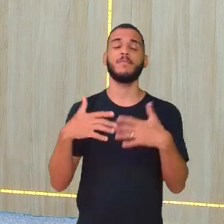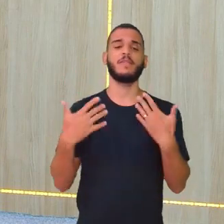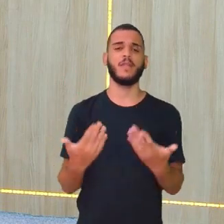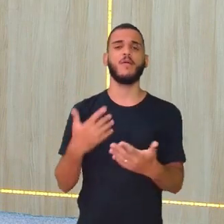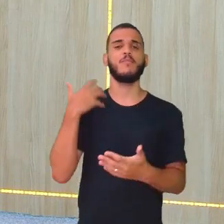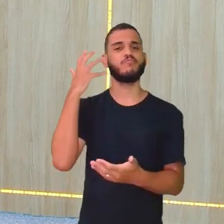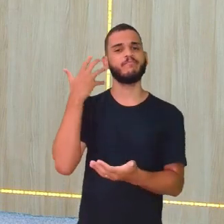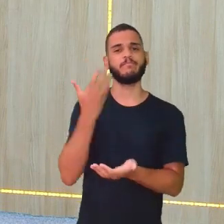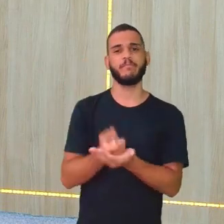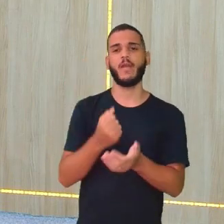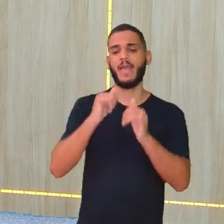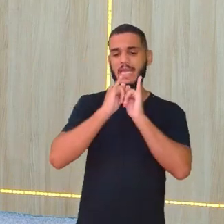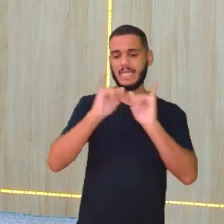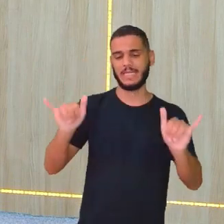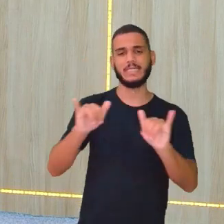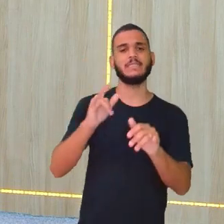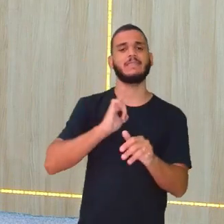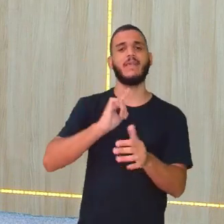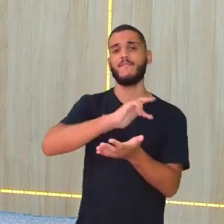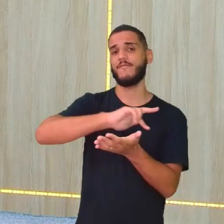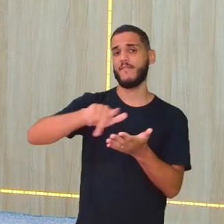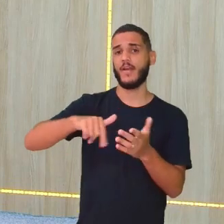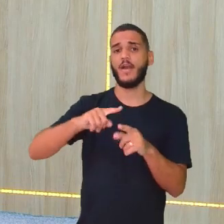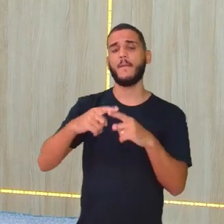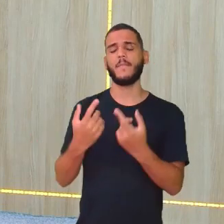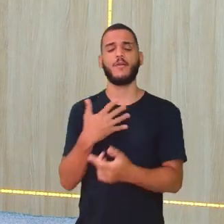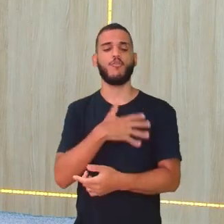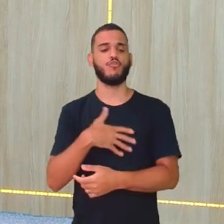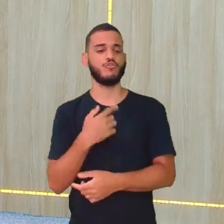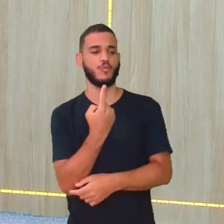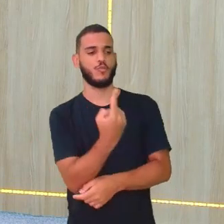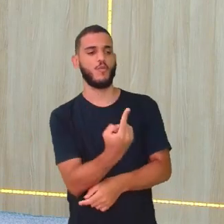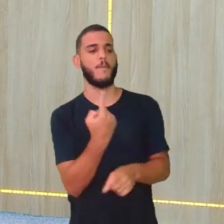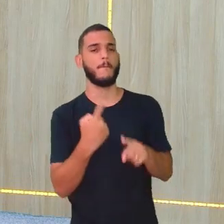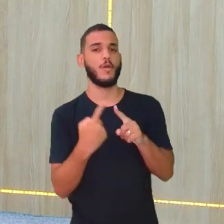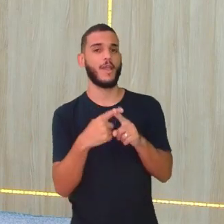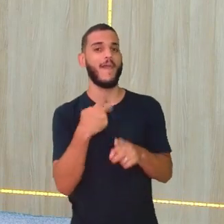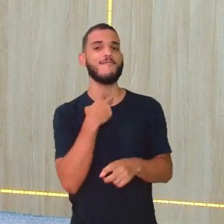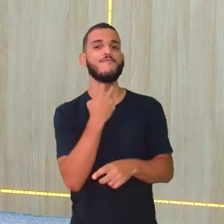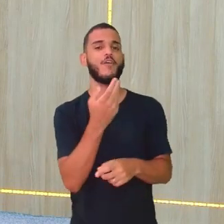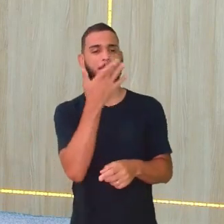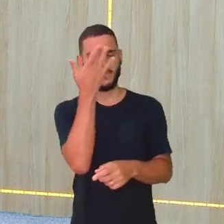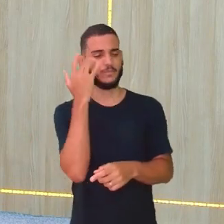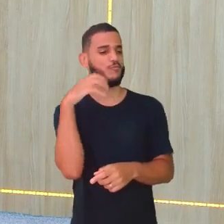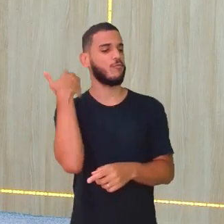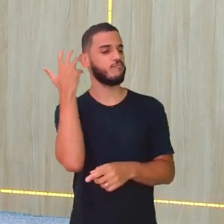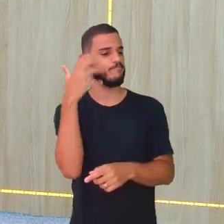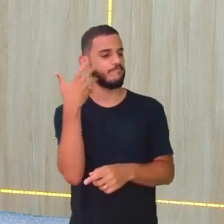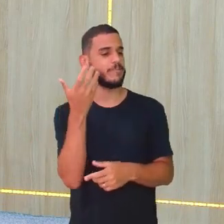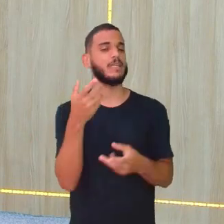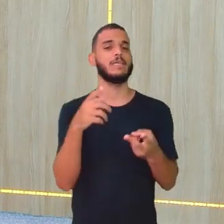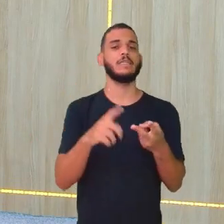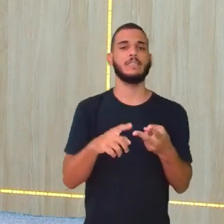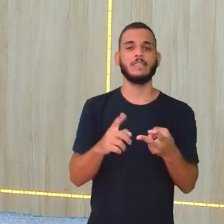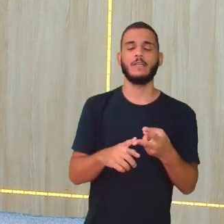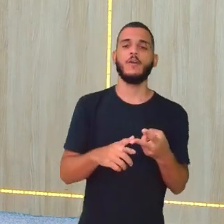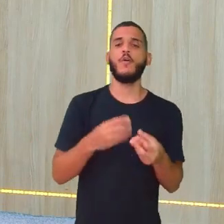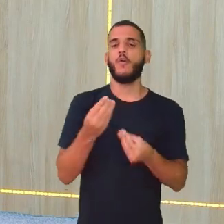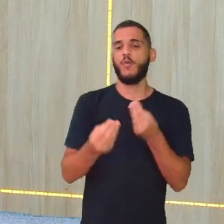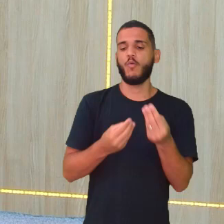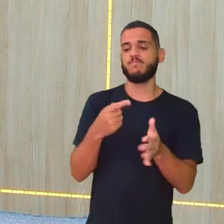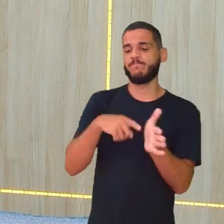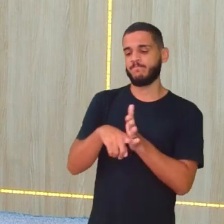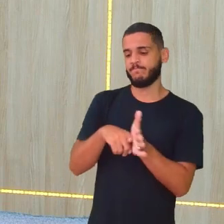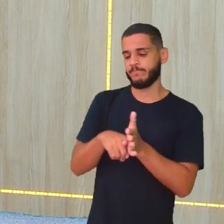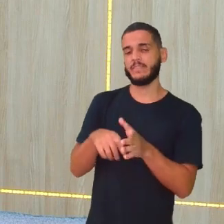milhares de podcasts de notícias diárias, mas você vai se apegar mais a um, talvez, pela voz da pessoa que está falando, às vezes da forma de